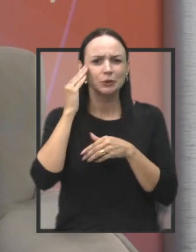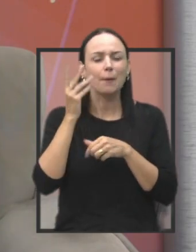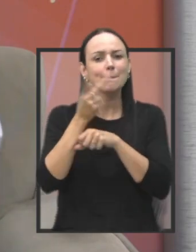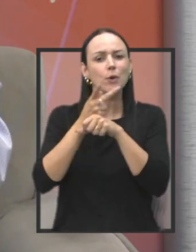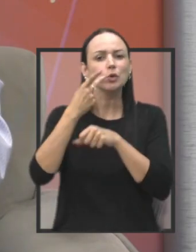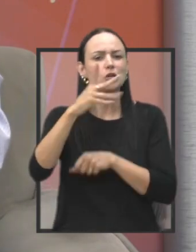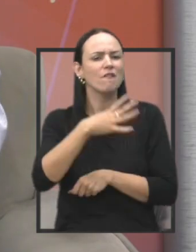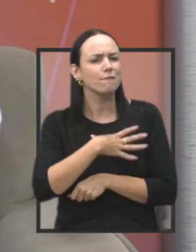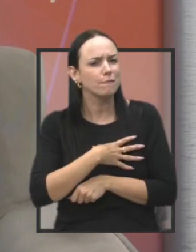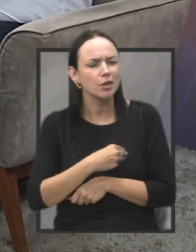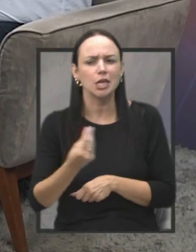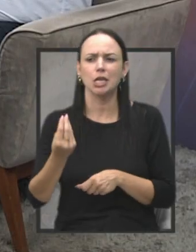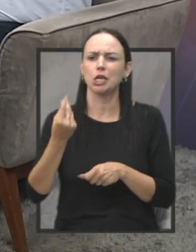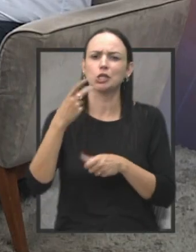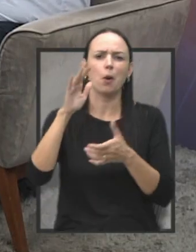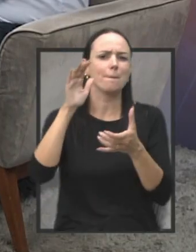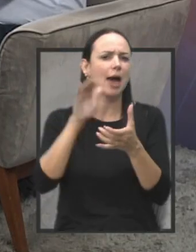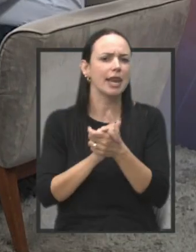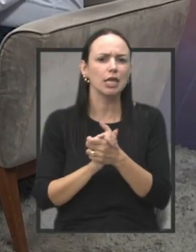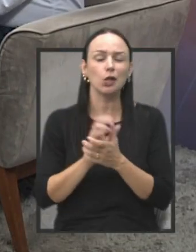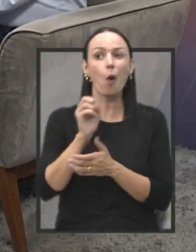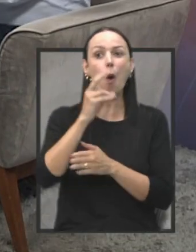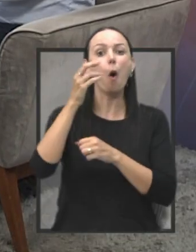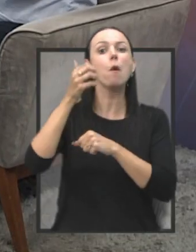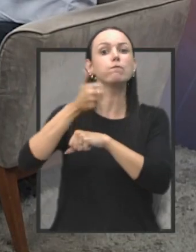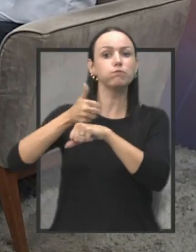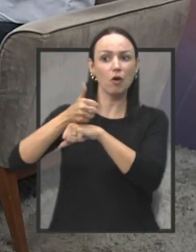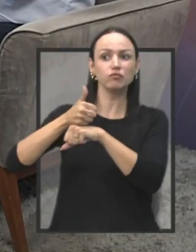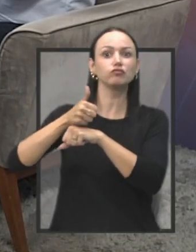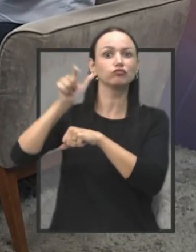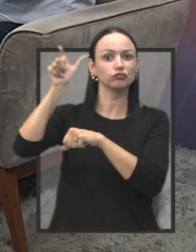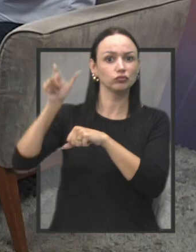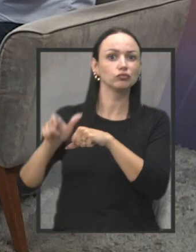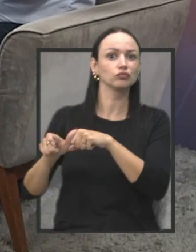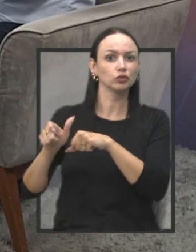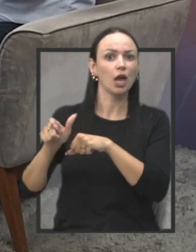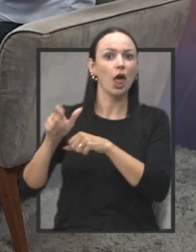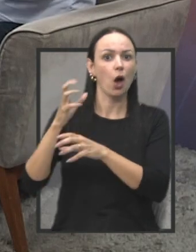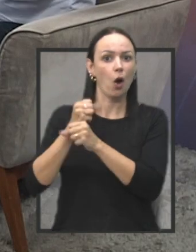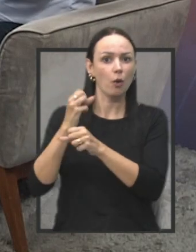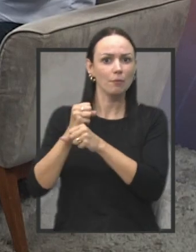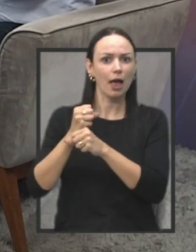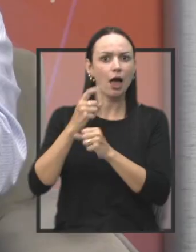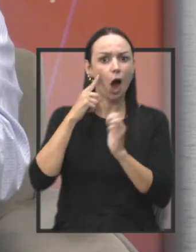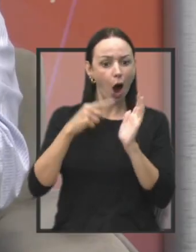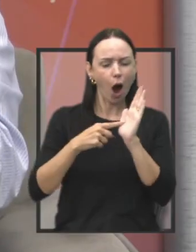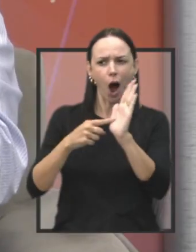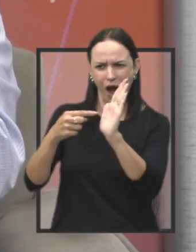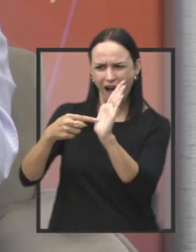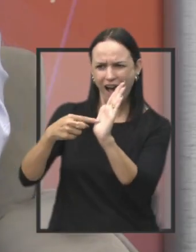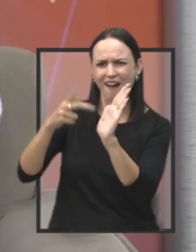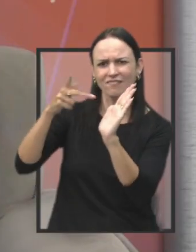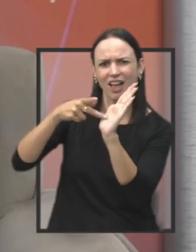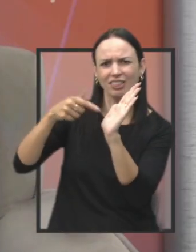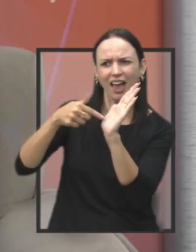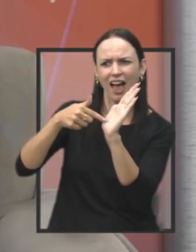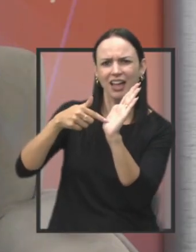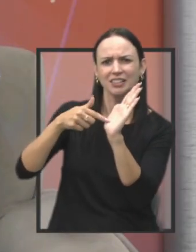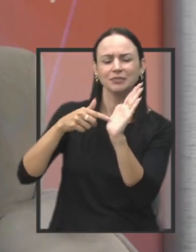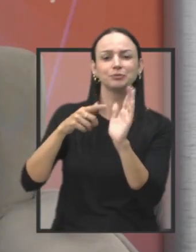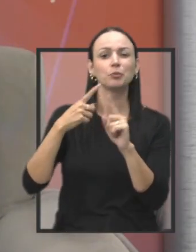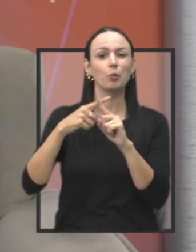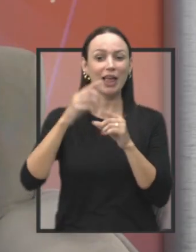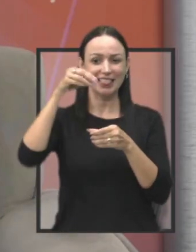seu marido, os profissionais da contabilidade. Olha, eu recebi um negócio aqui, procede, porque até mesmo dentro